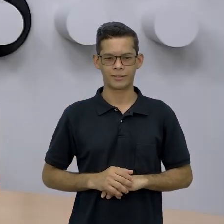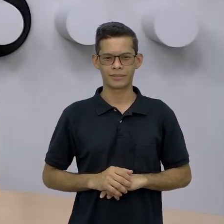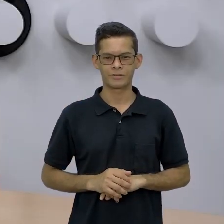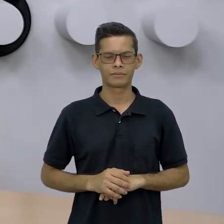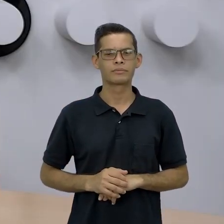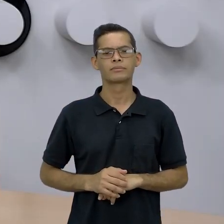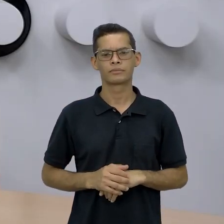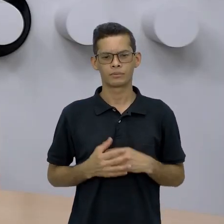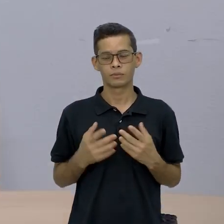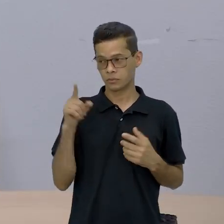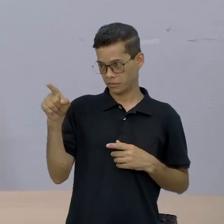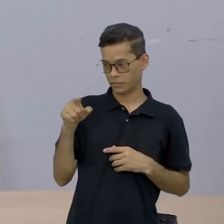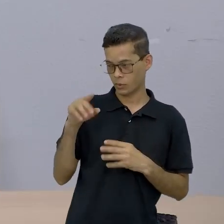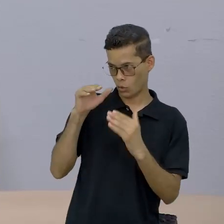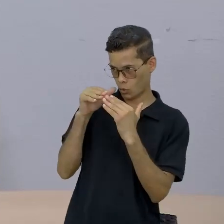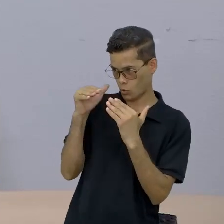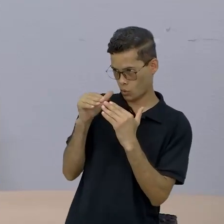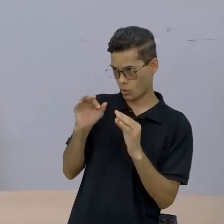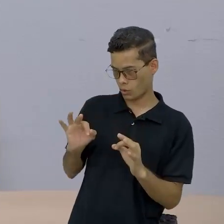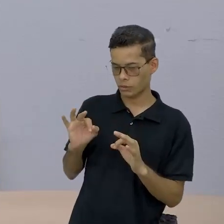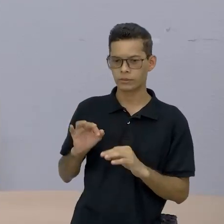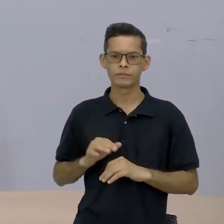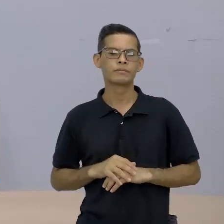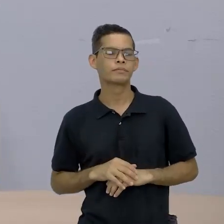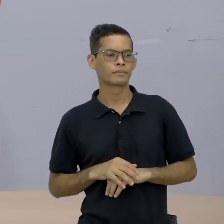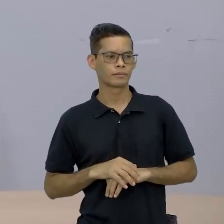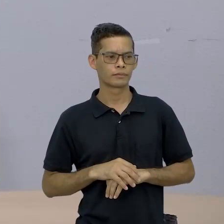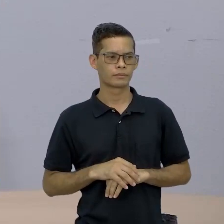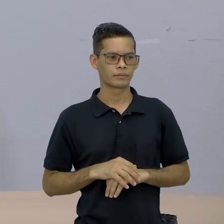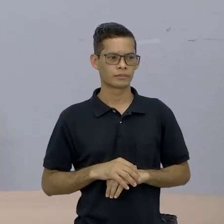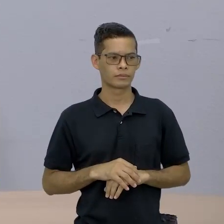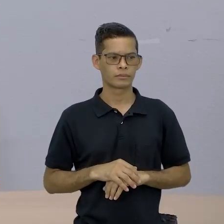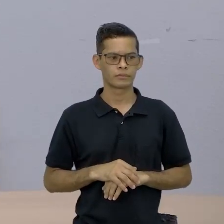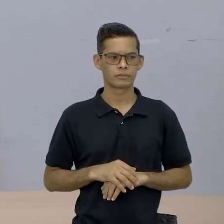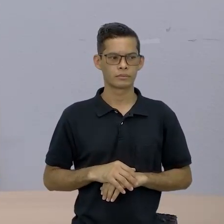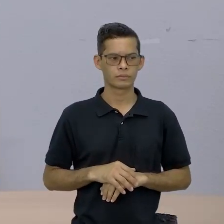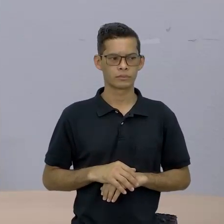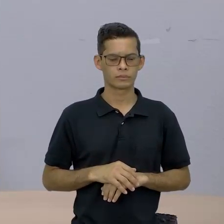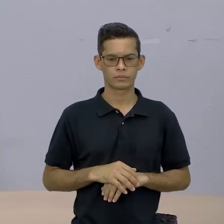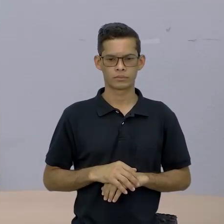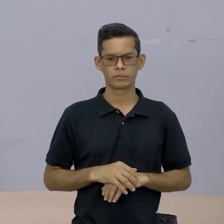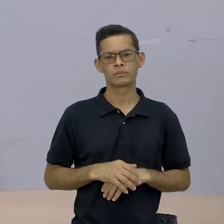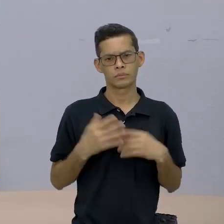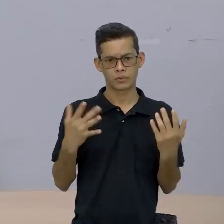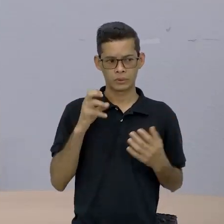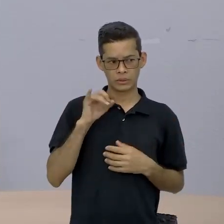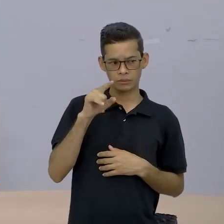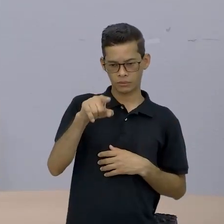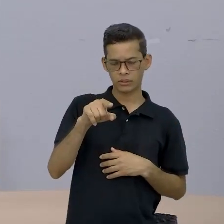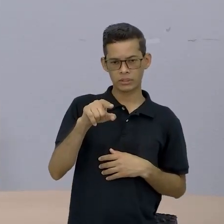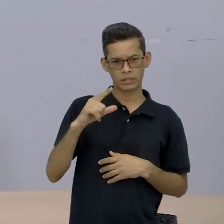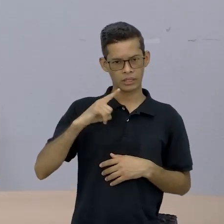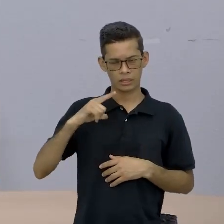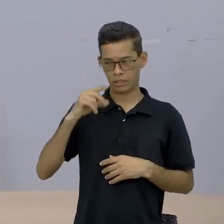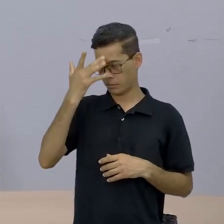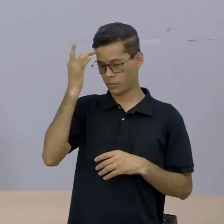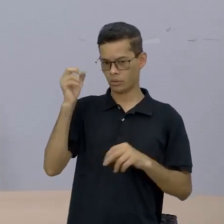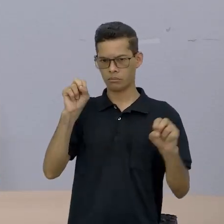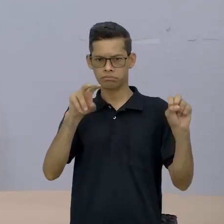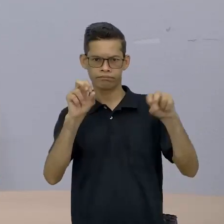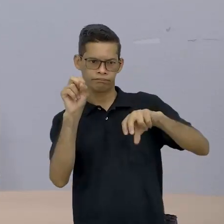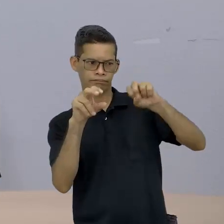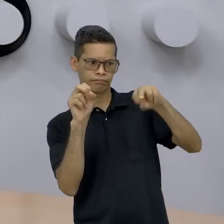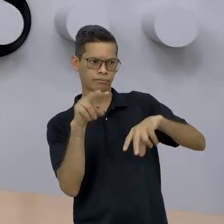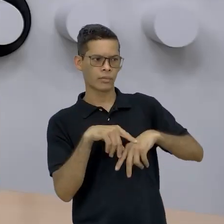existe. Certo, exato, né? Você é visto, né? Isso. Então, se você é visto, então você existe.